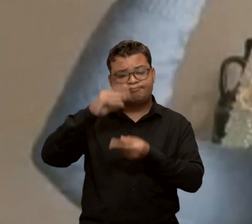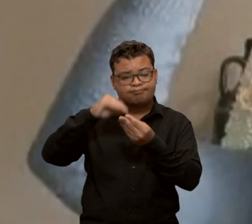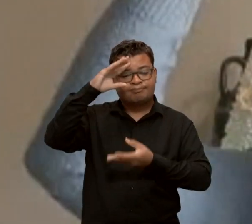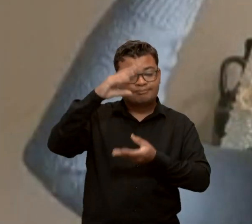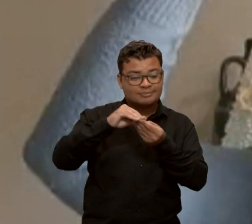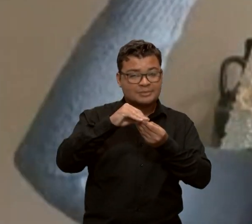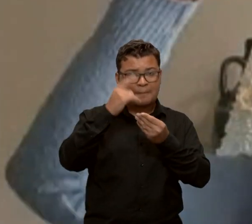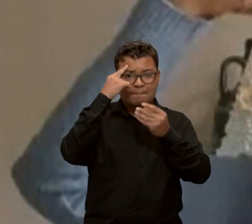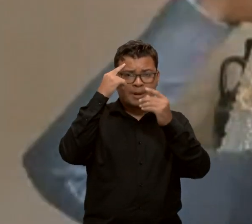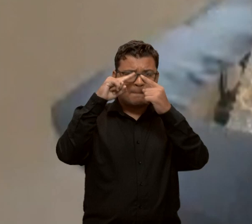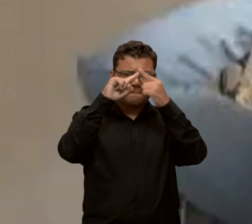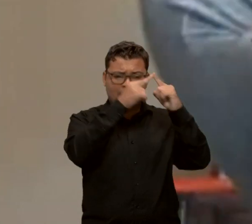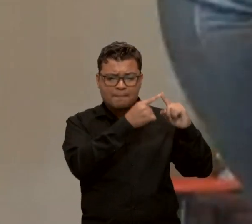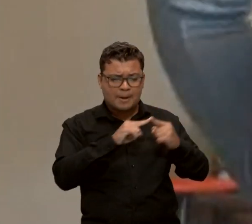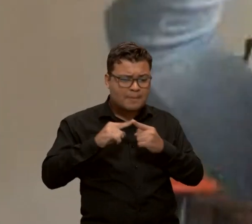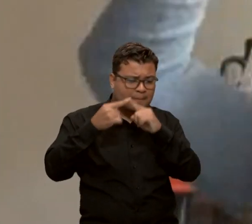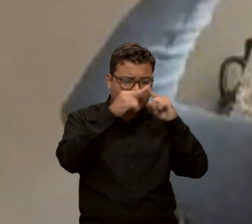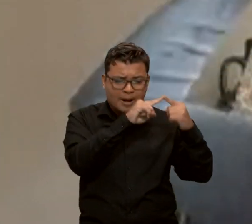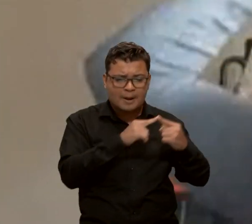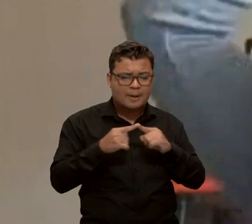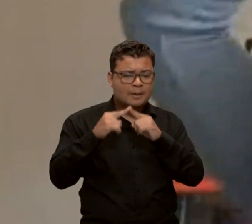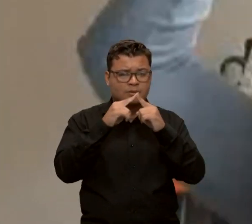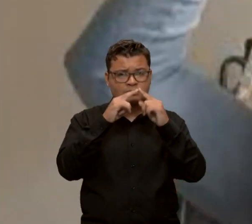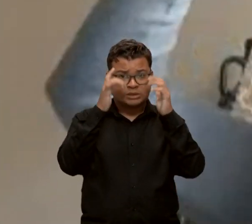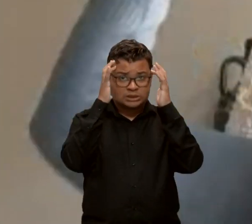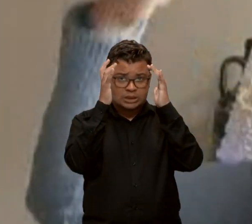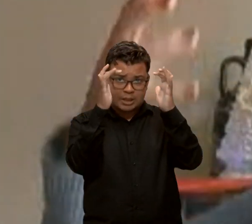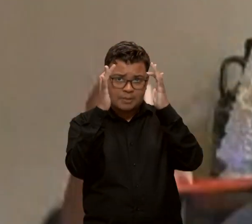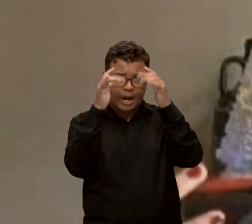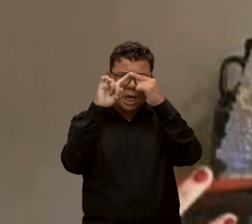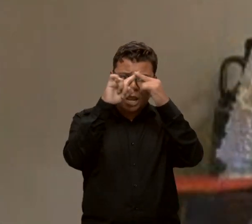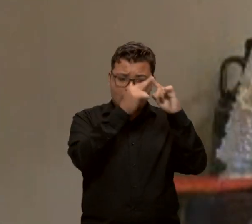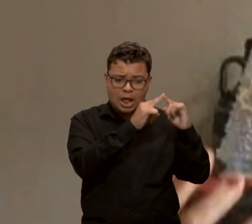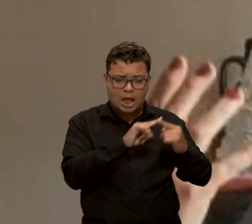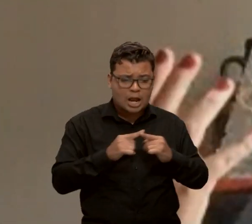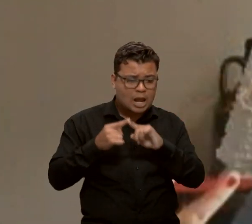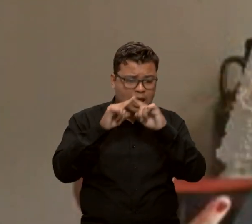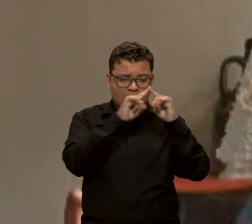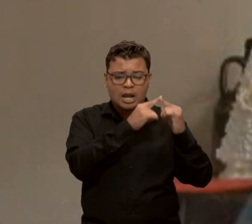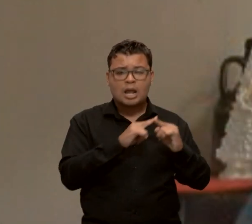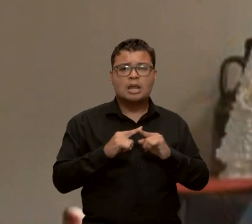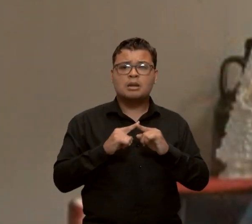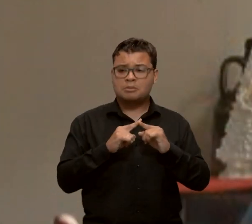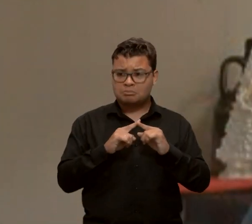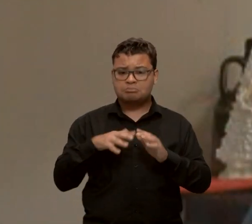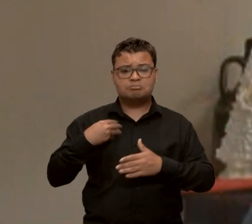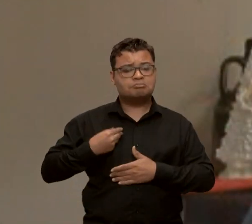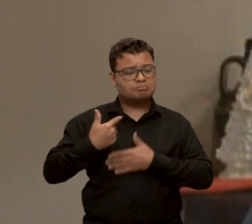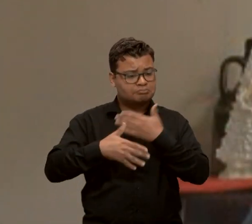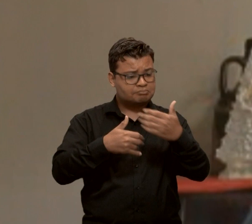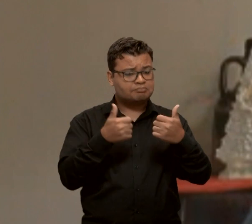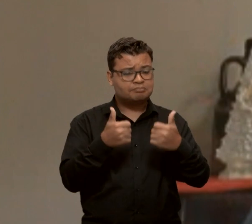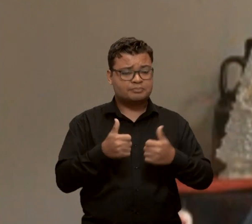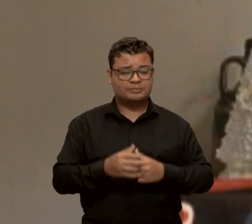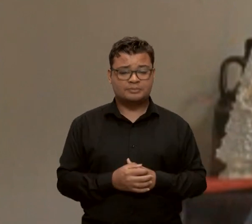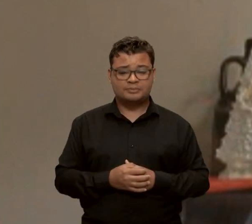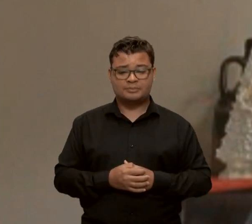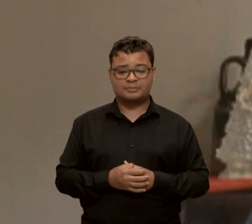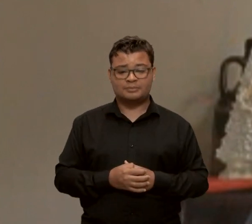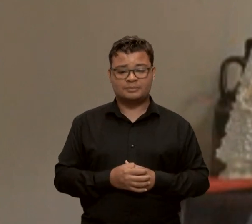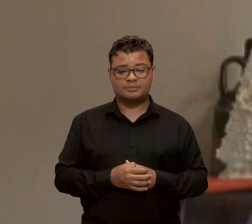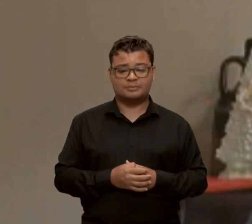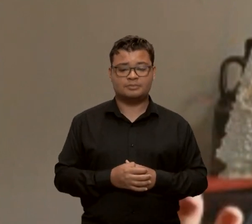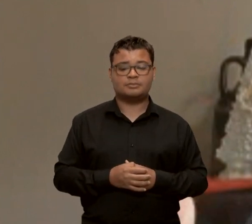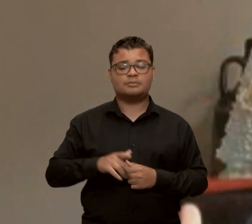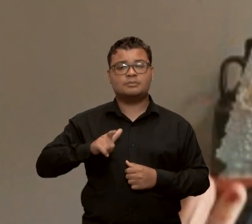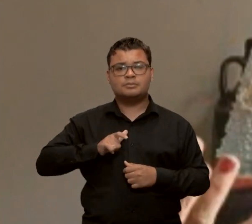aqui dentro. O cérebro, ele é plástico, mesmo na idade idosa. Agora já não fala mais idoso, agora é o